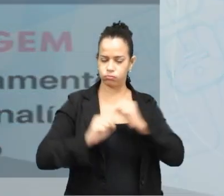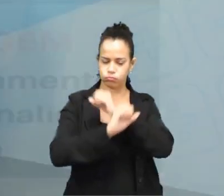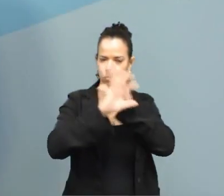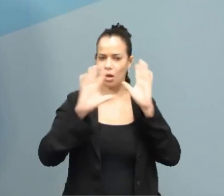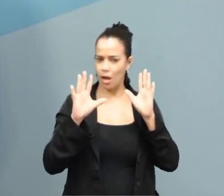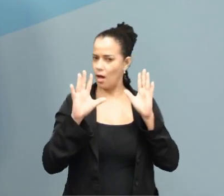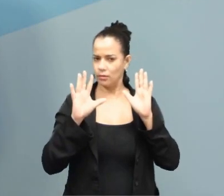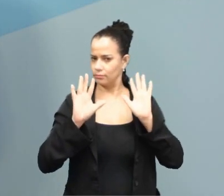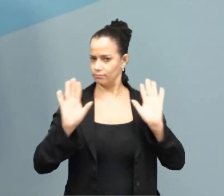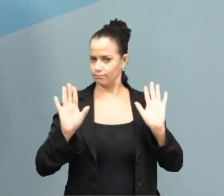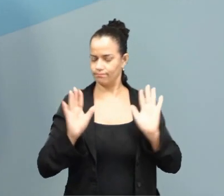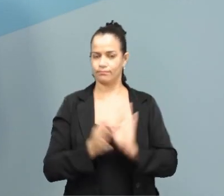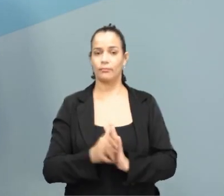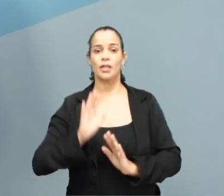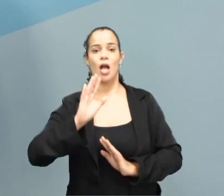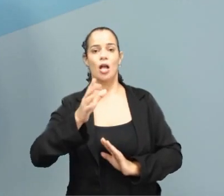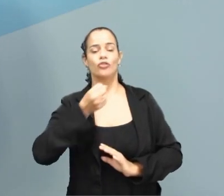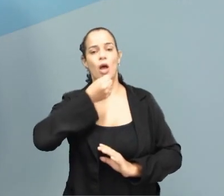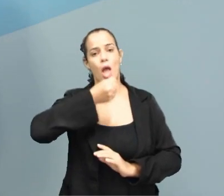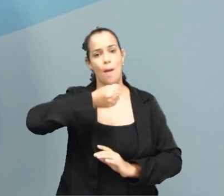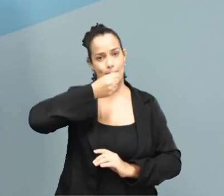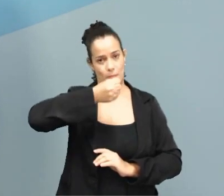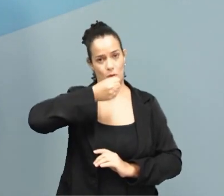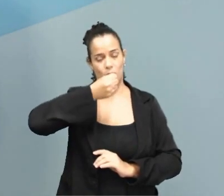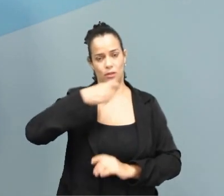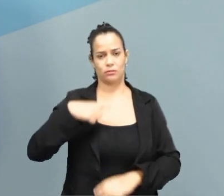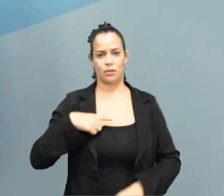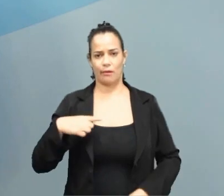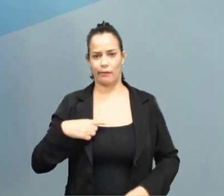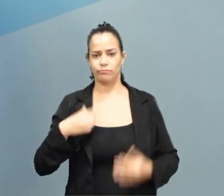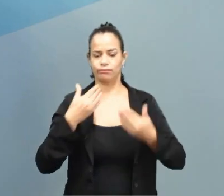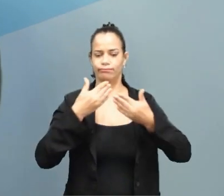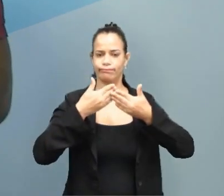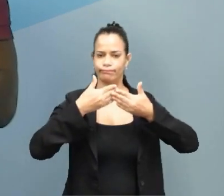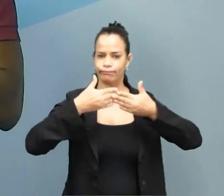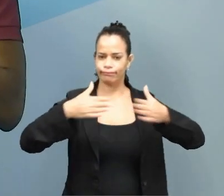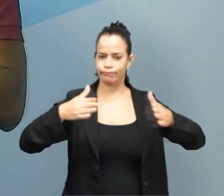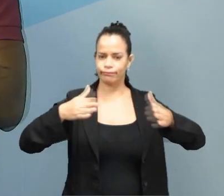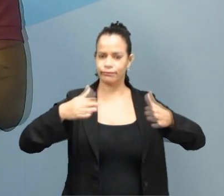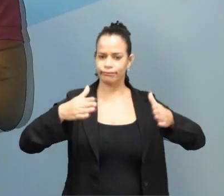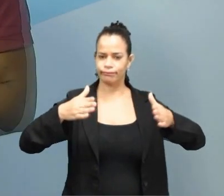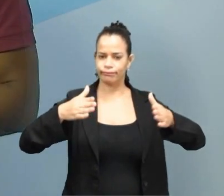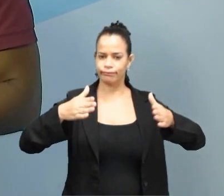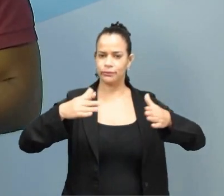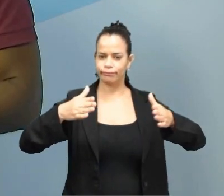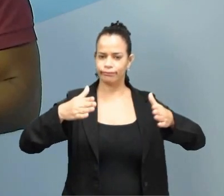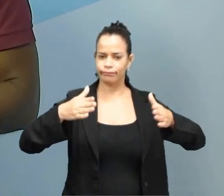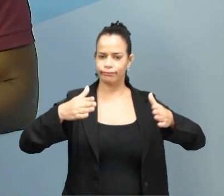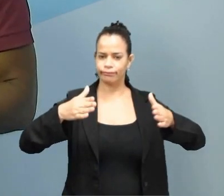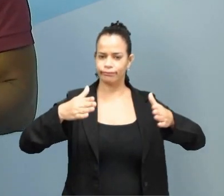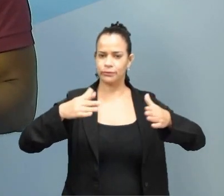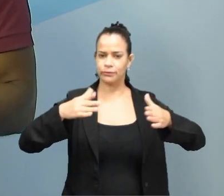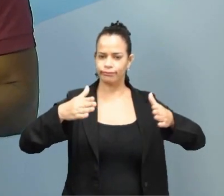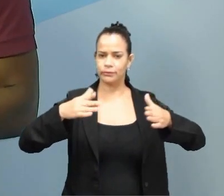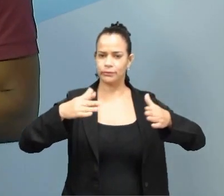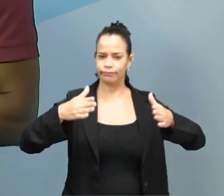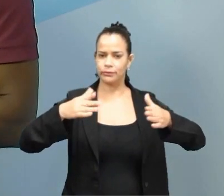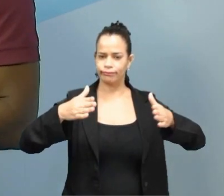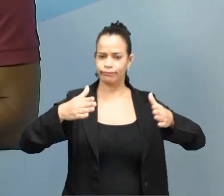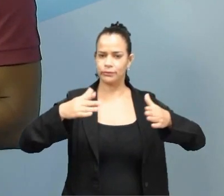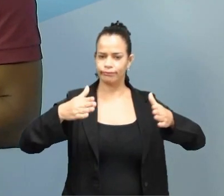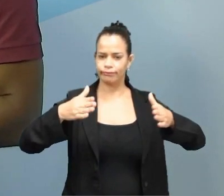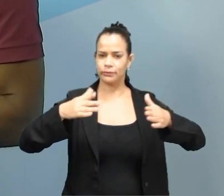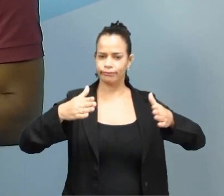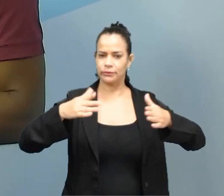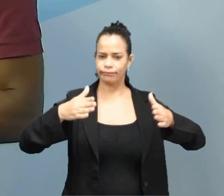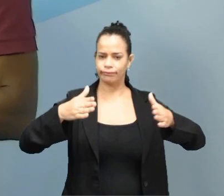bem enxuta. Já a reportagem, ela tem uma pauta mais aprofundada, né? Nessa questão da água que nós acabamos de